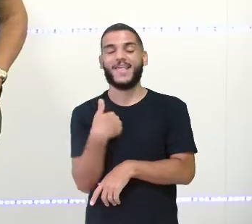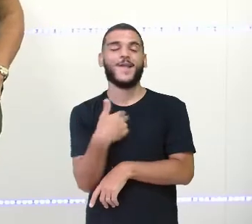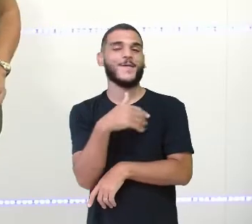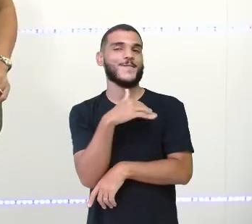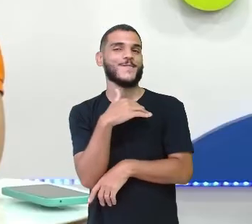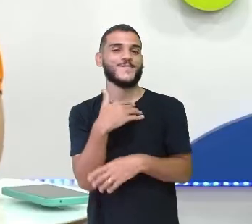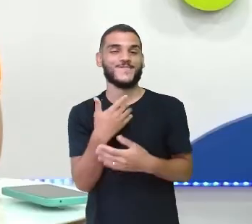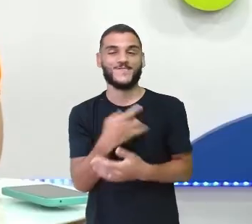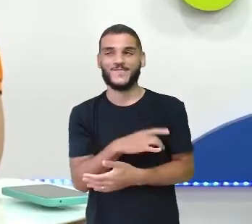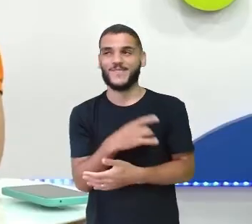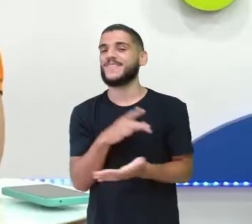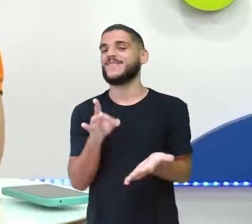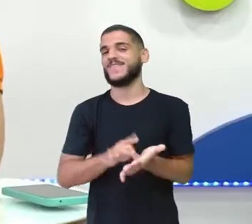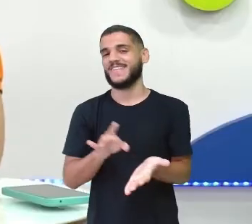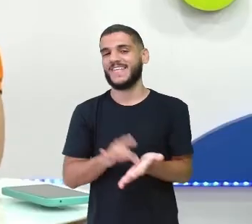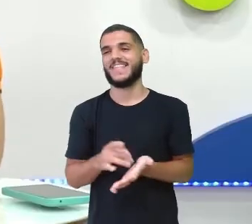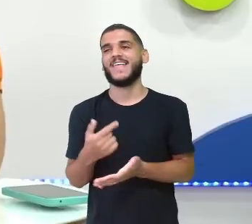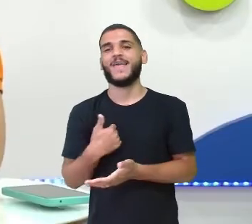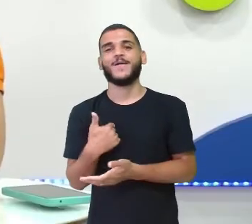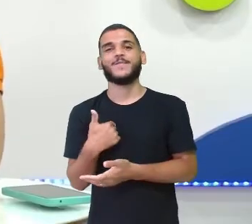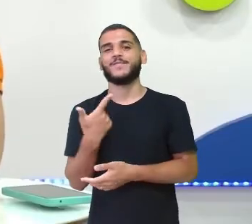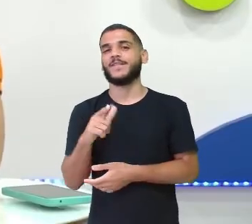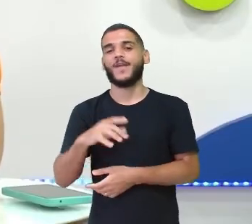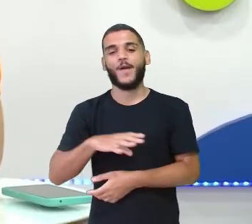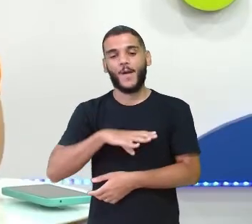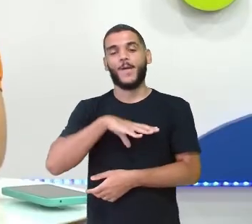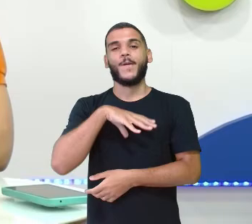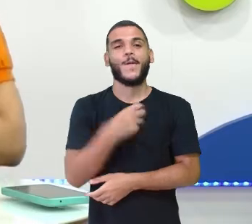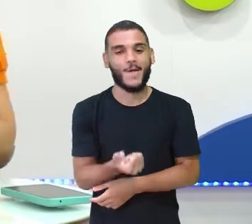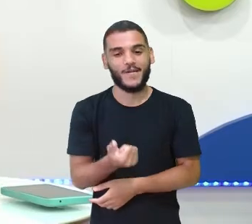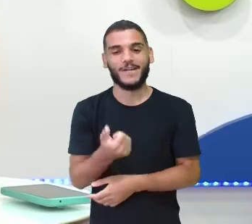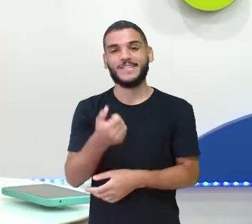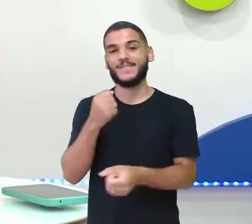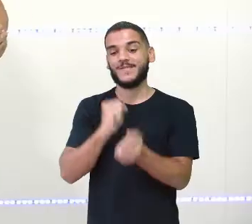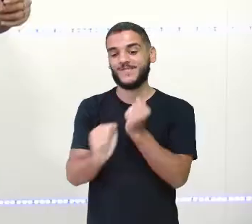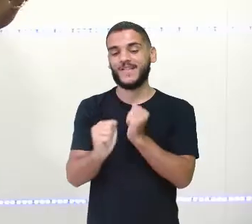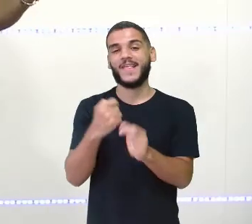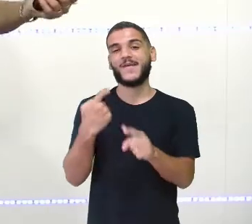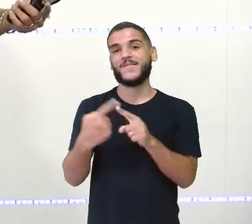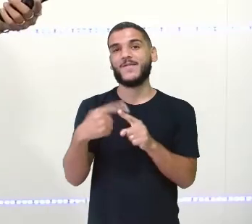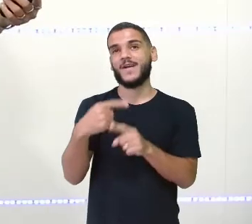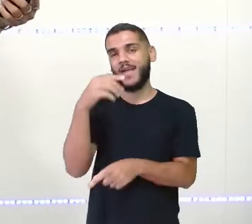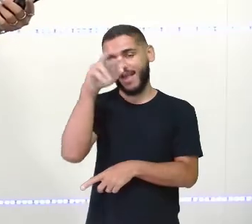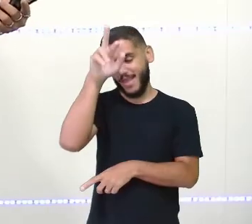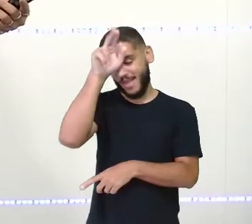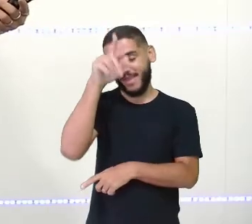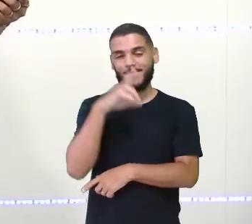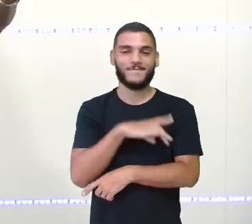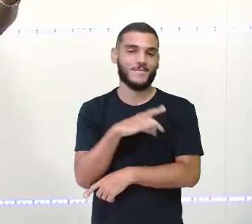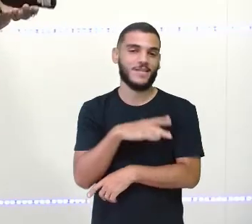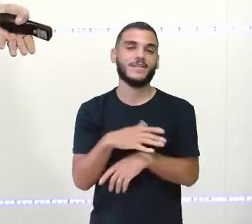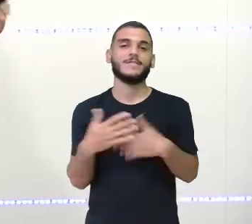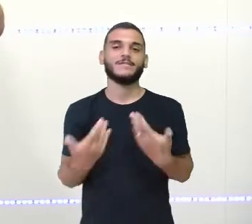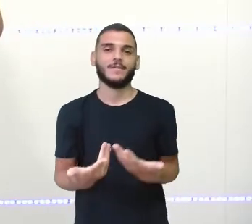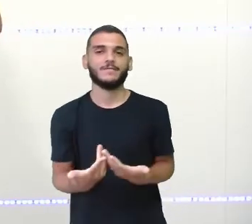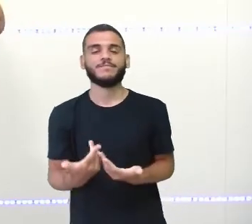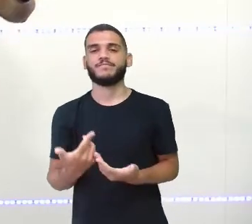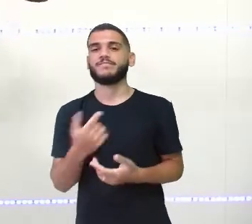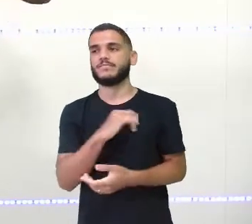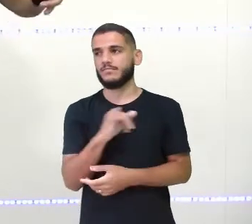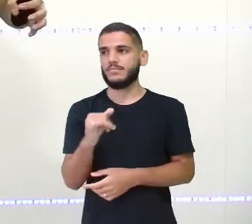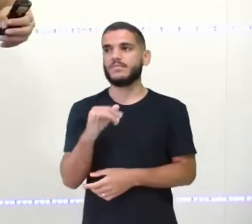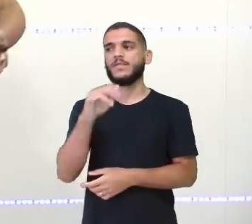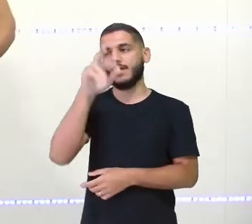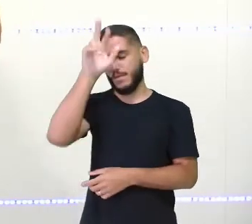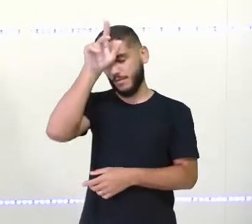barata. Pior que eu não tenho nem coragem de matar de medo. Eu vou além, professora Kátia. Mesmo a barata morta, eu não